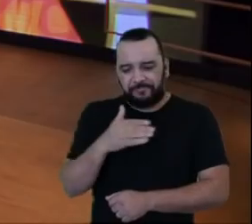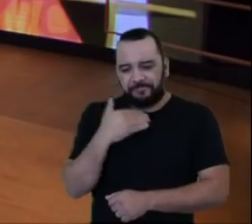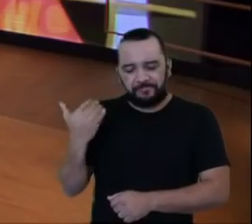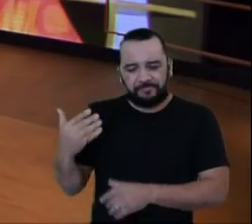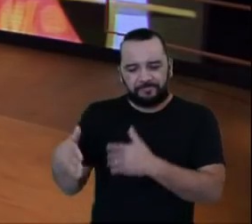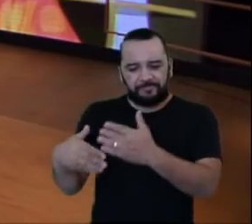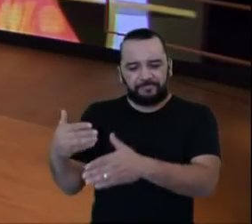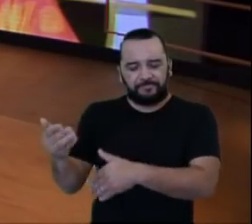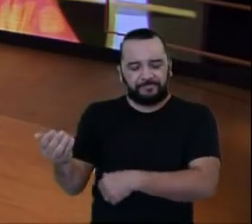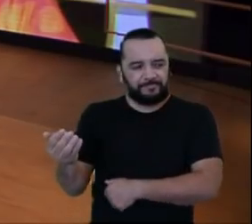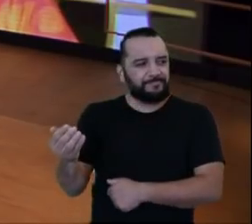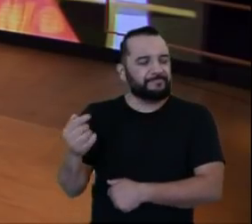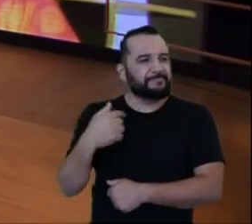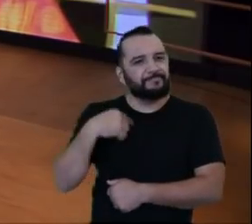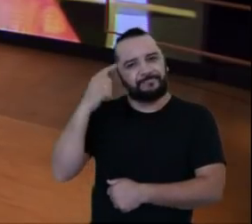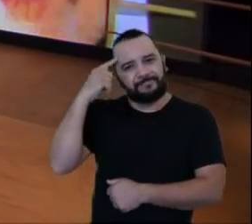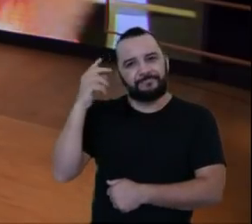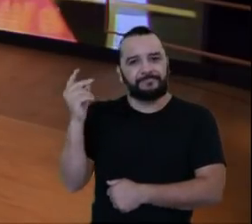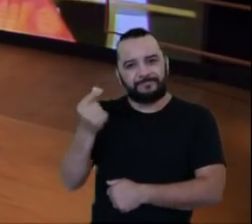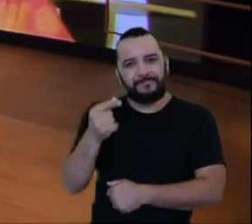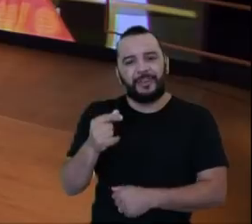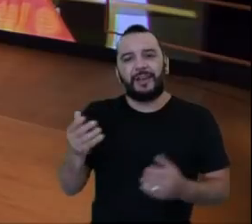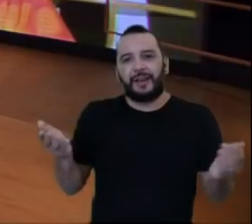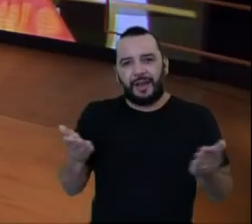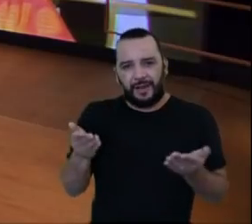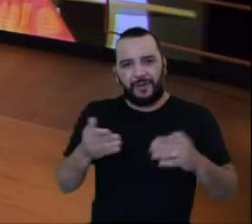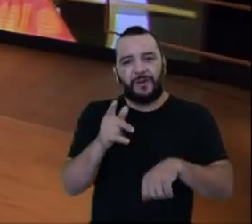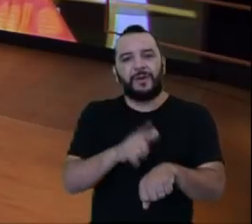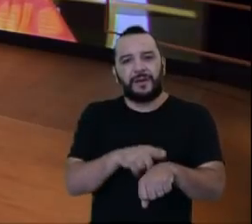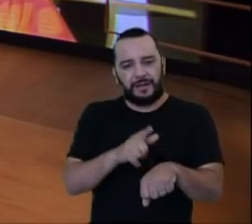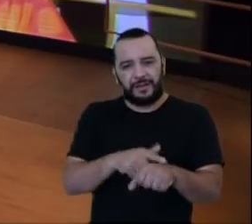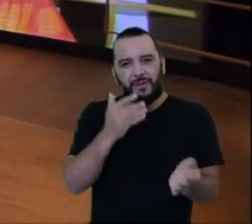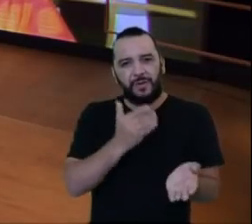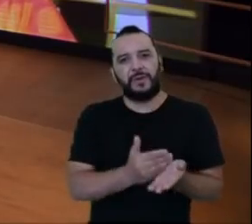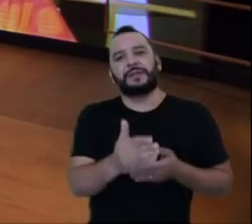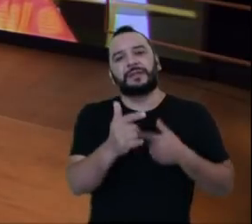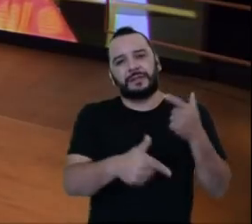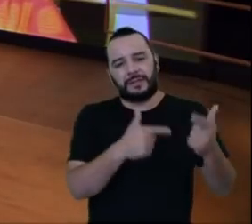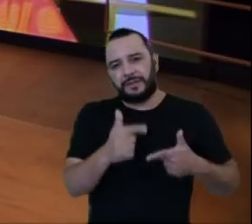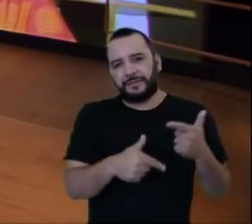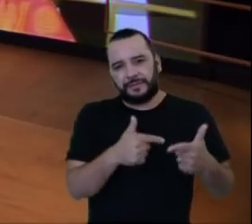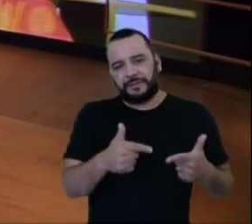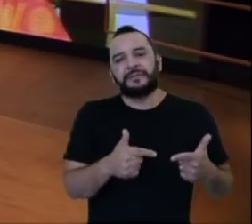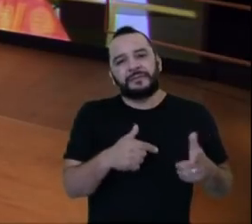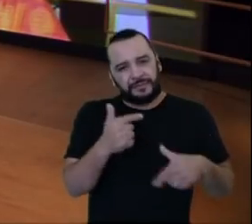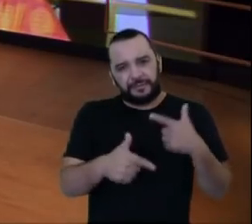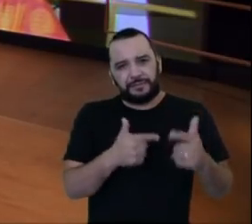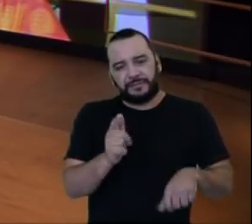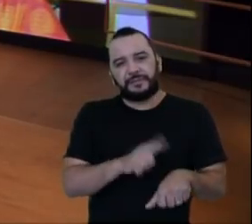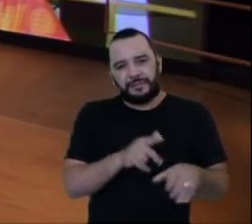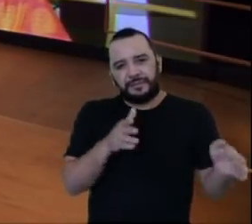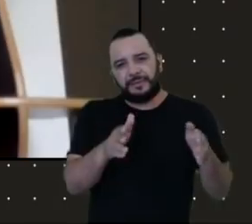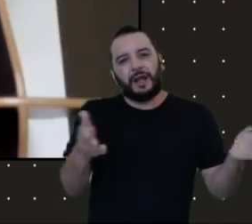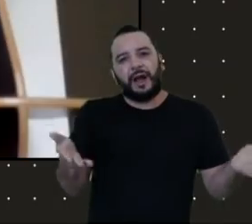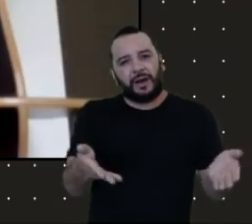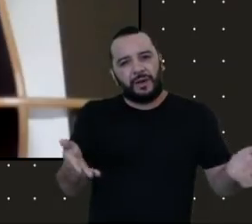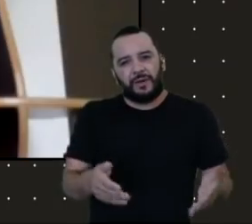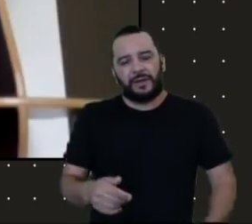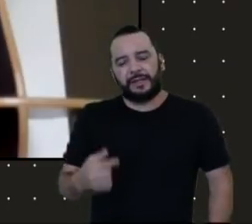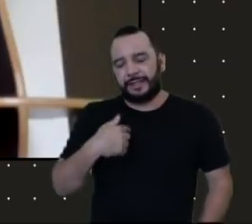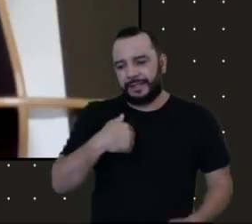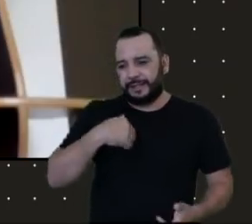a gente fazer qualquer coisa com ele doente. Então, nós nos dedicamos a ele, toda a sua doença